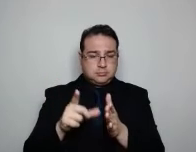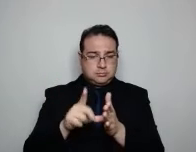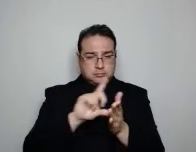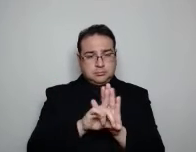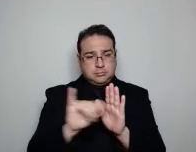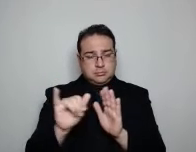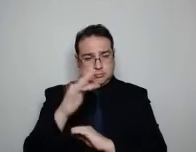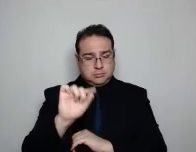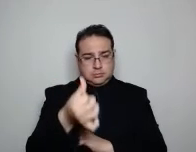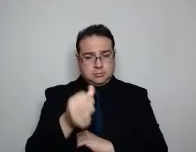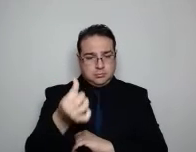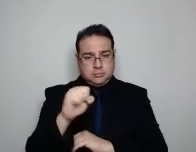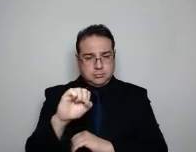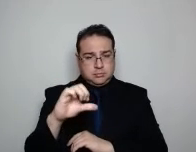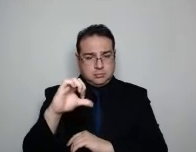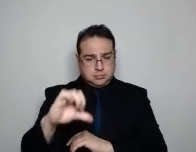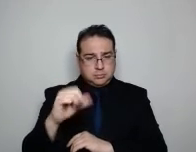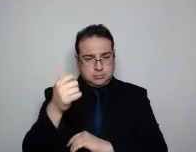saúde e assistências à saúde.